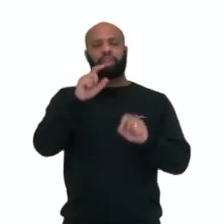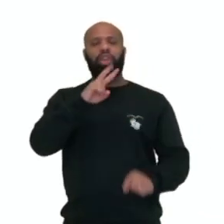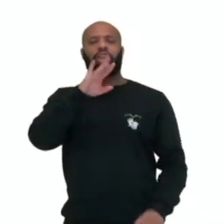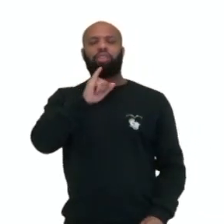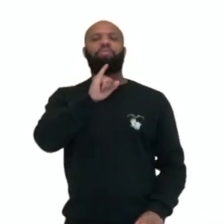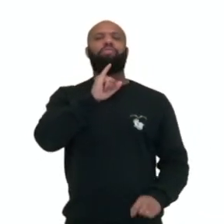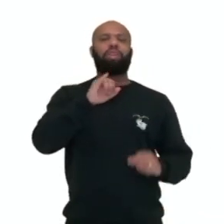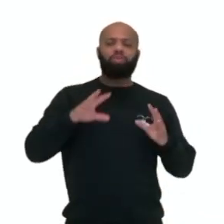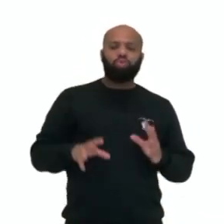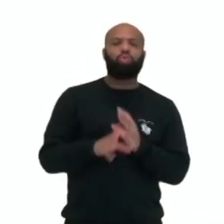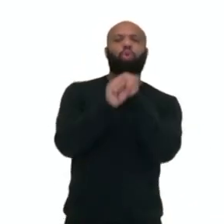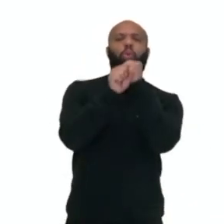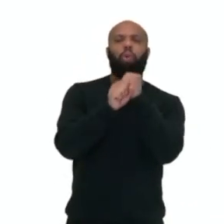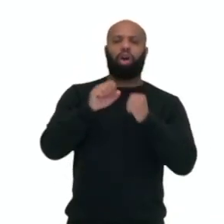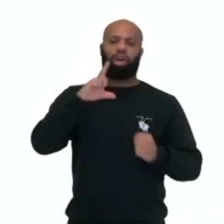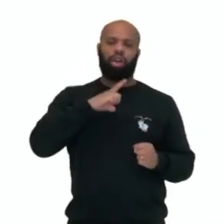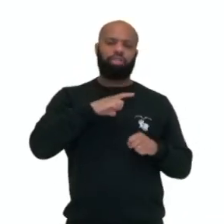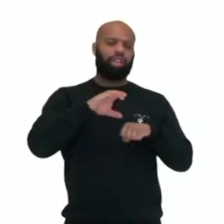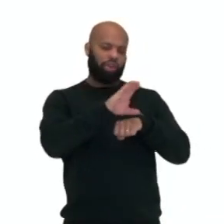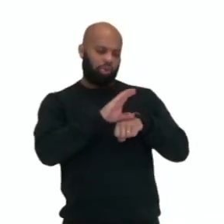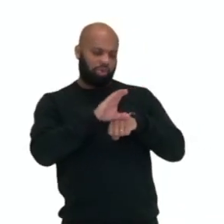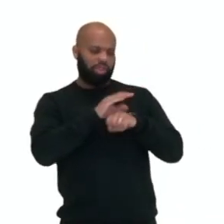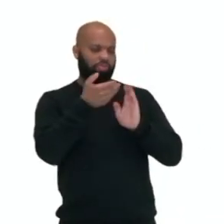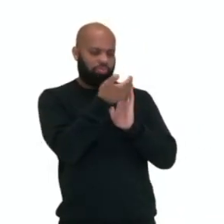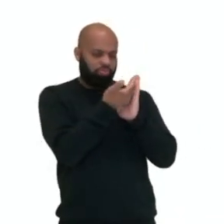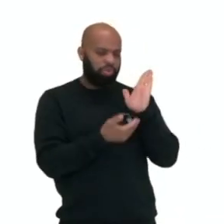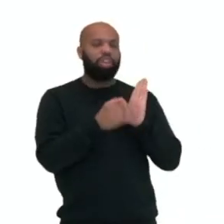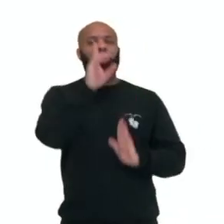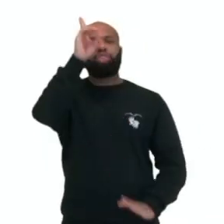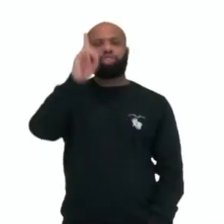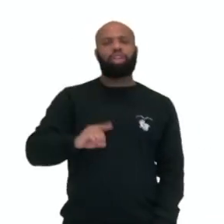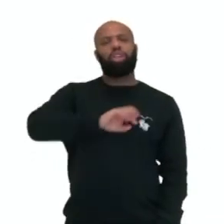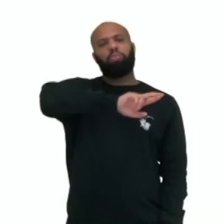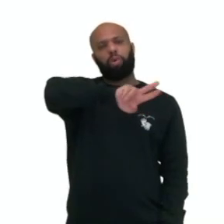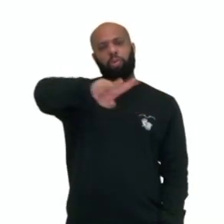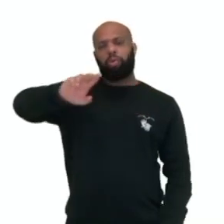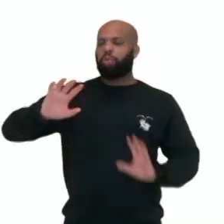agregar, por ter em seu meio direitos dos mais